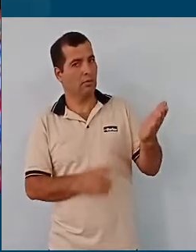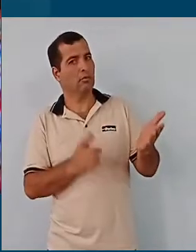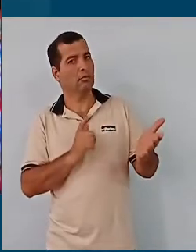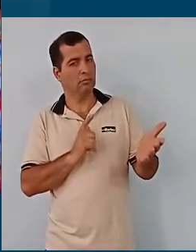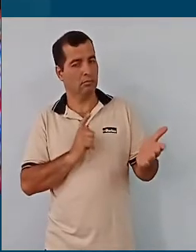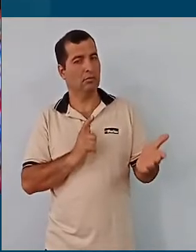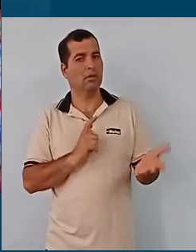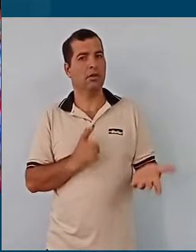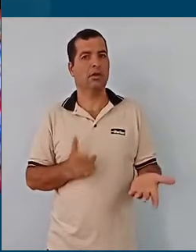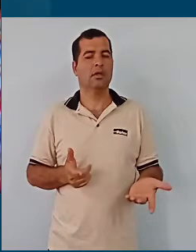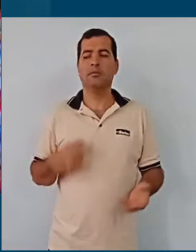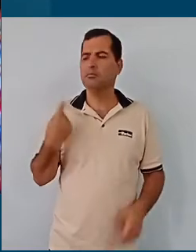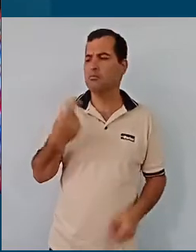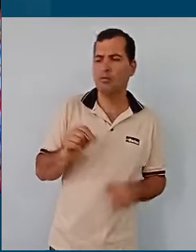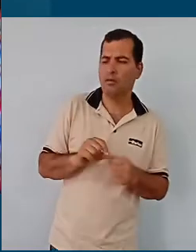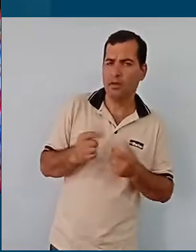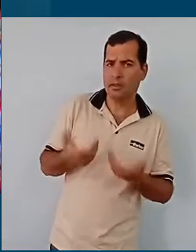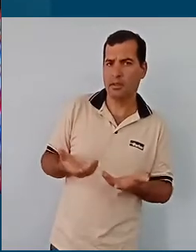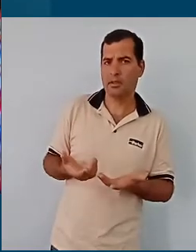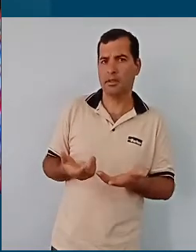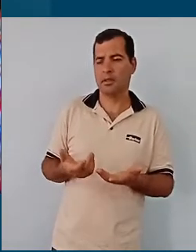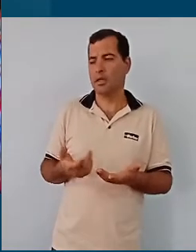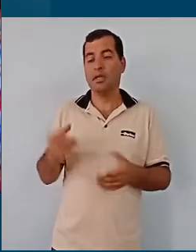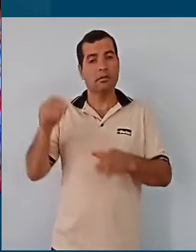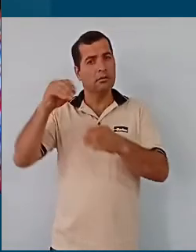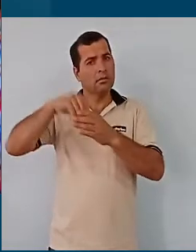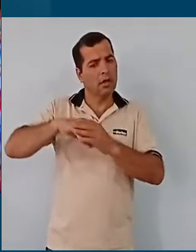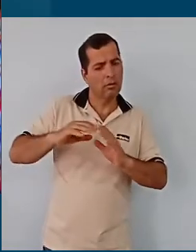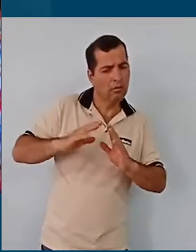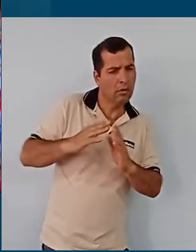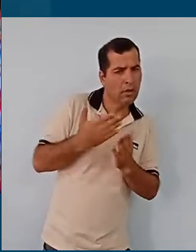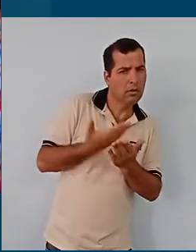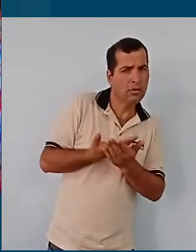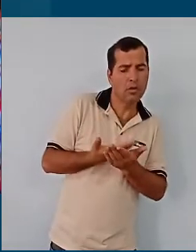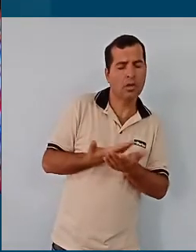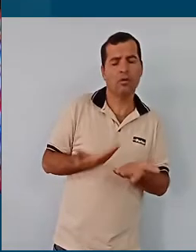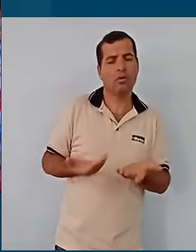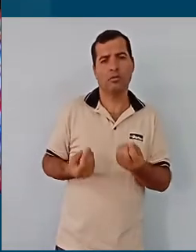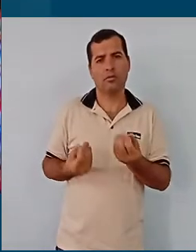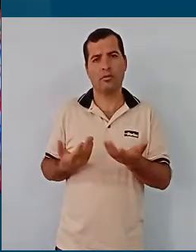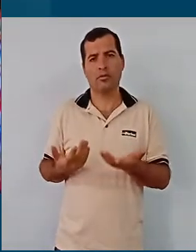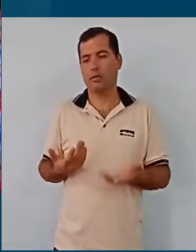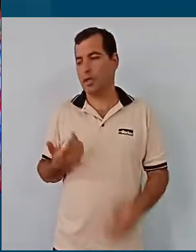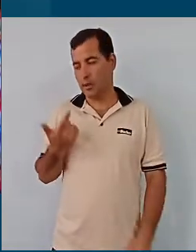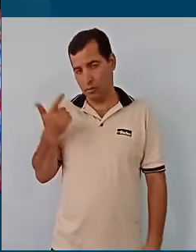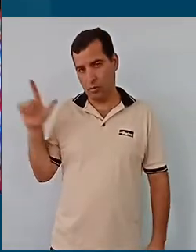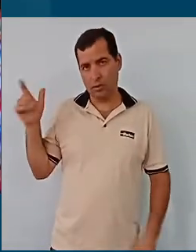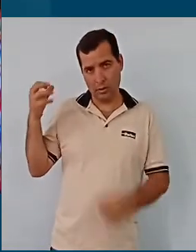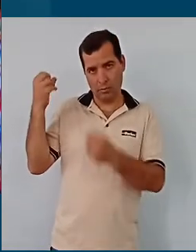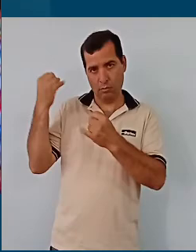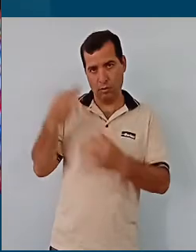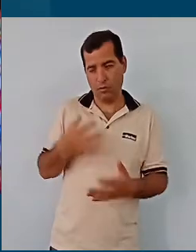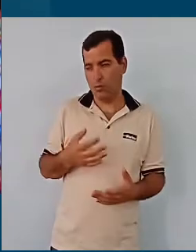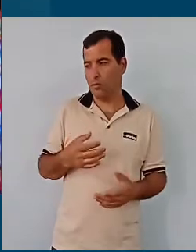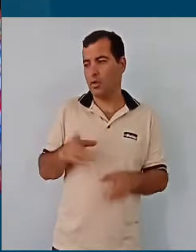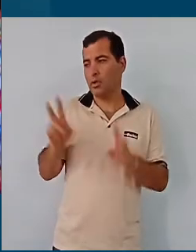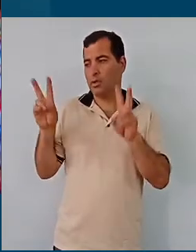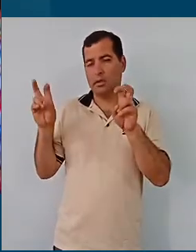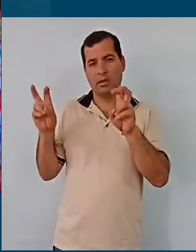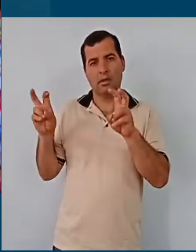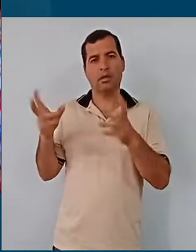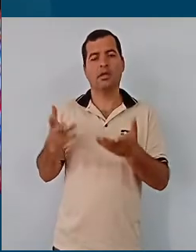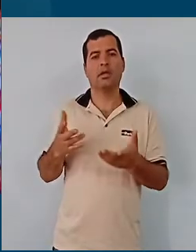ludicidade. Como se daria isso na escola? A outra fala sobre a questão do tempo